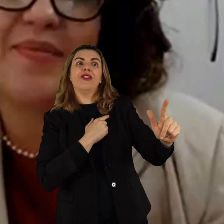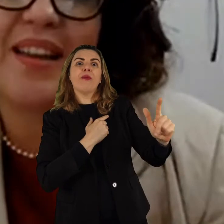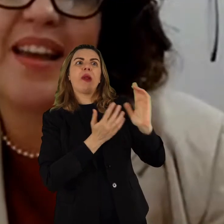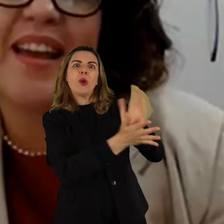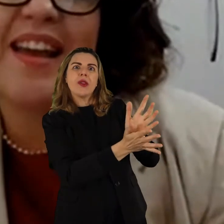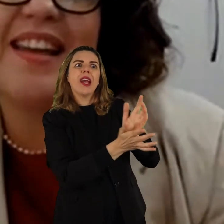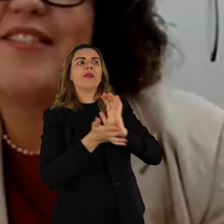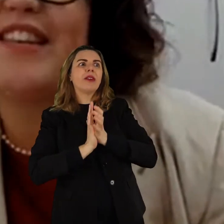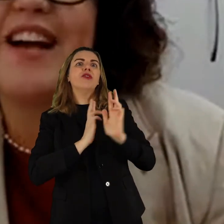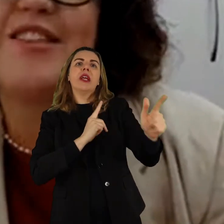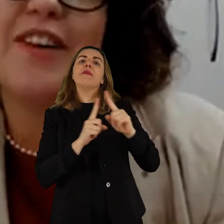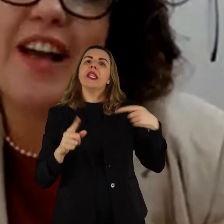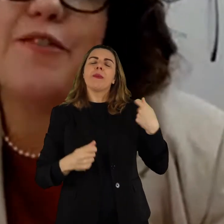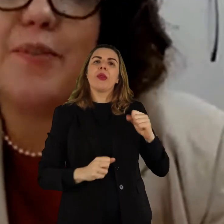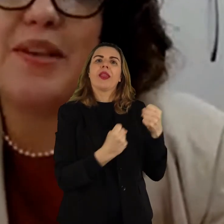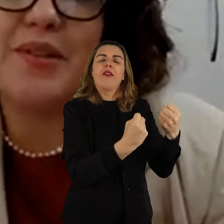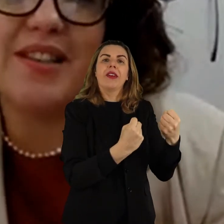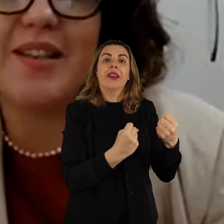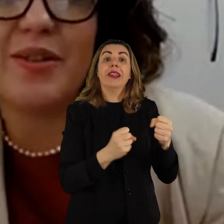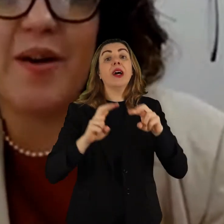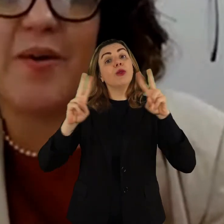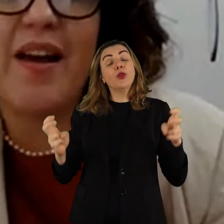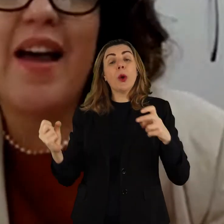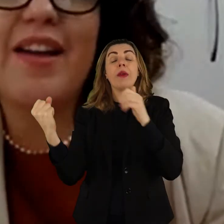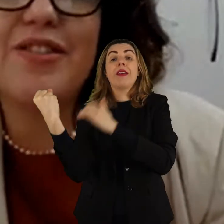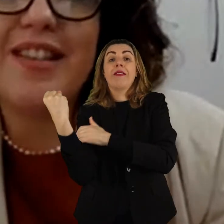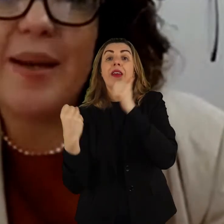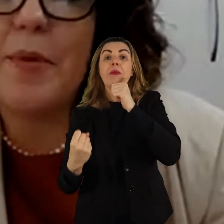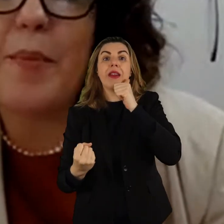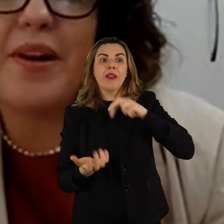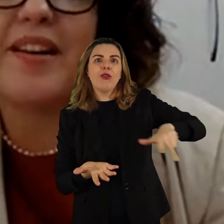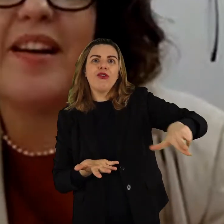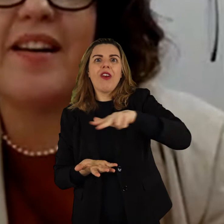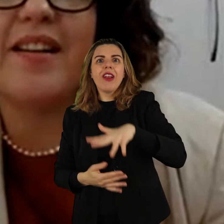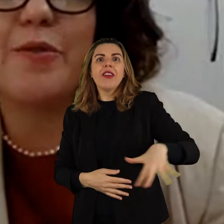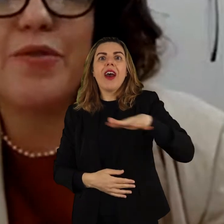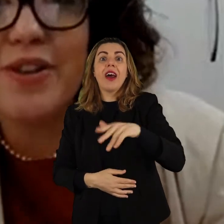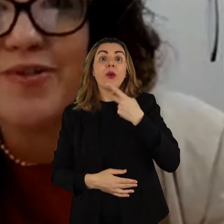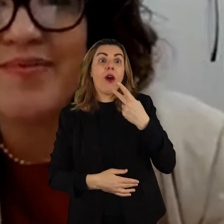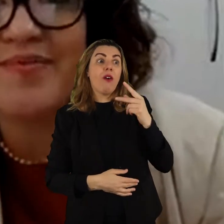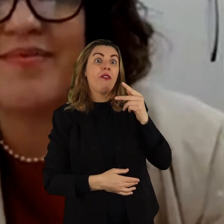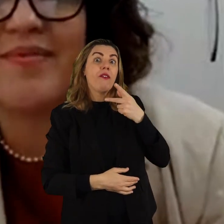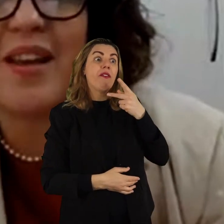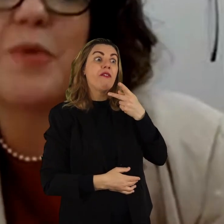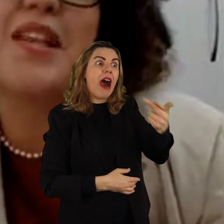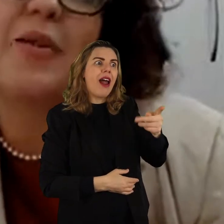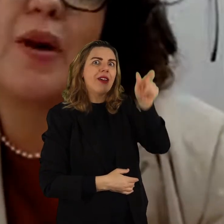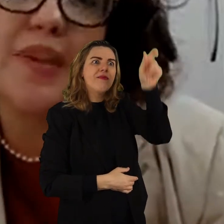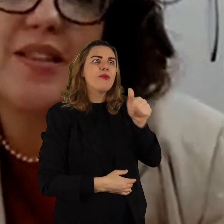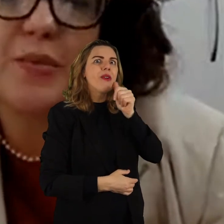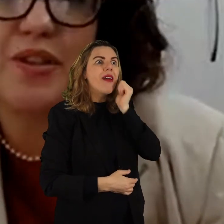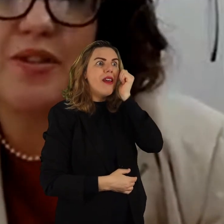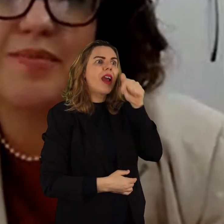minha. E, na verdade, falar de feminismo interseccional é dizer para uma mulher negra: eu te vejo, eu sei do